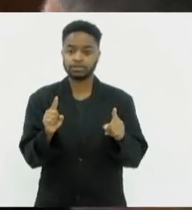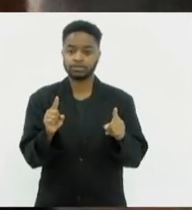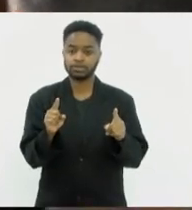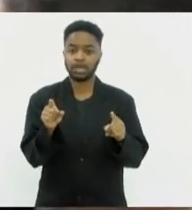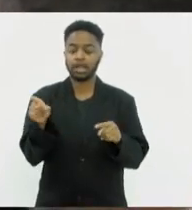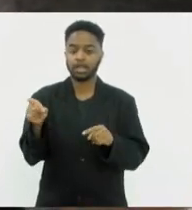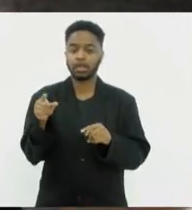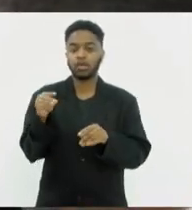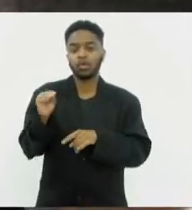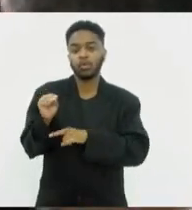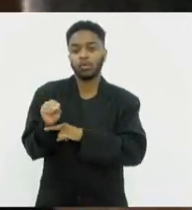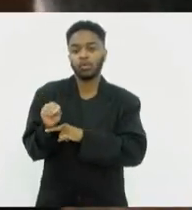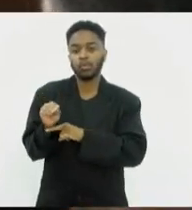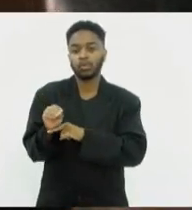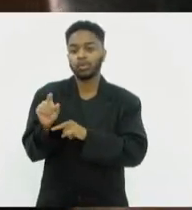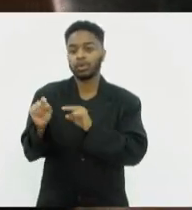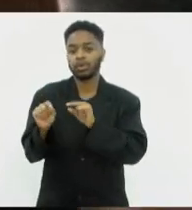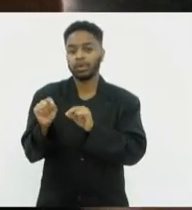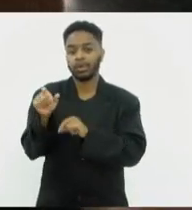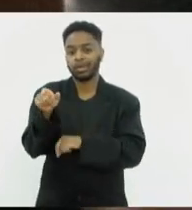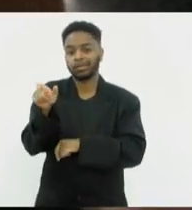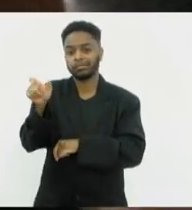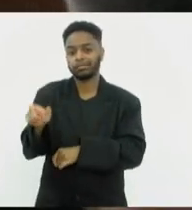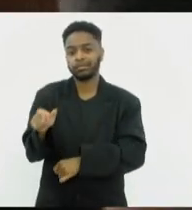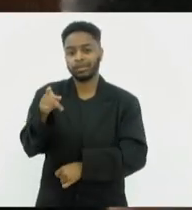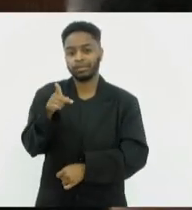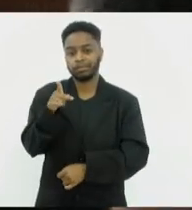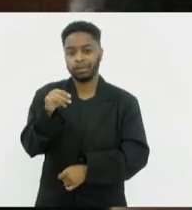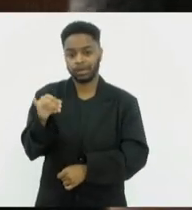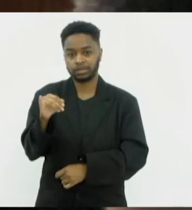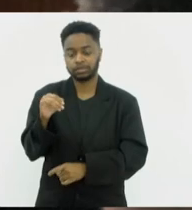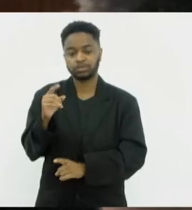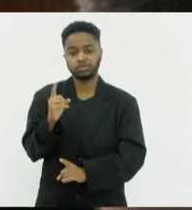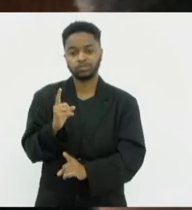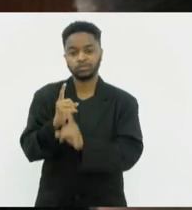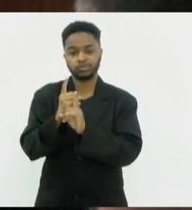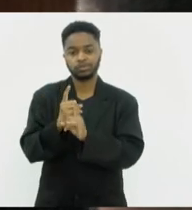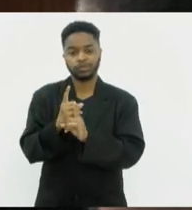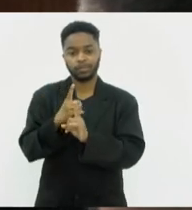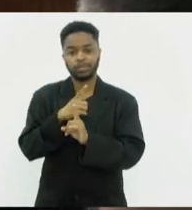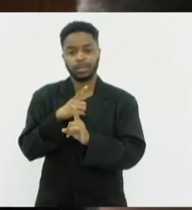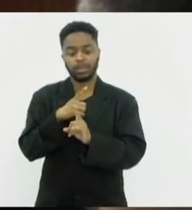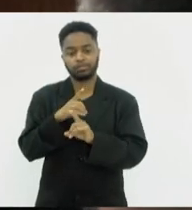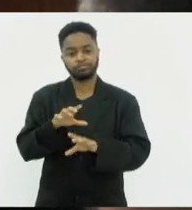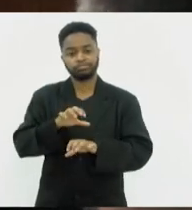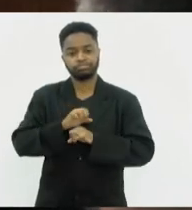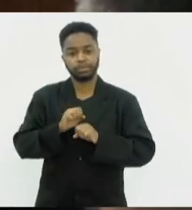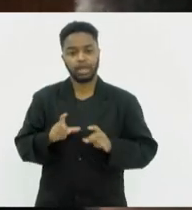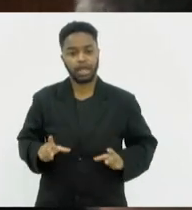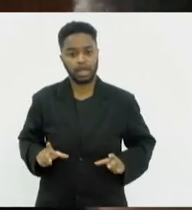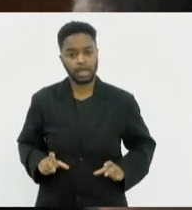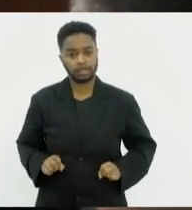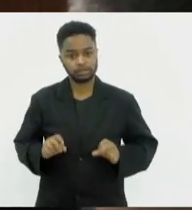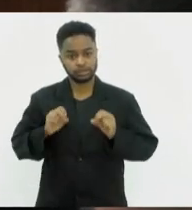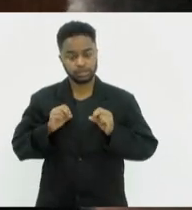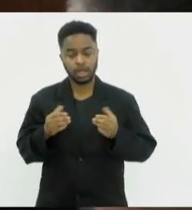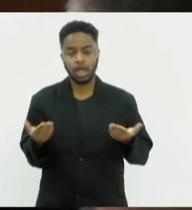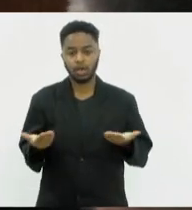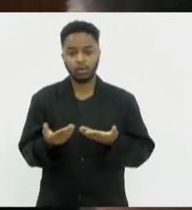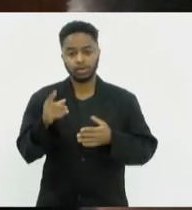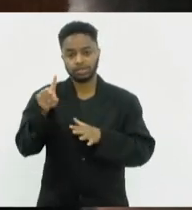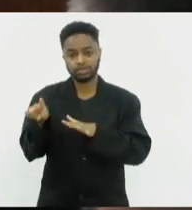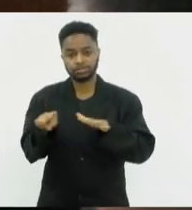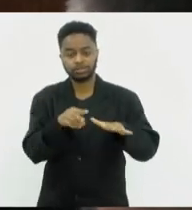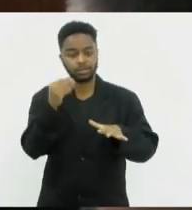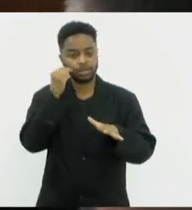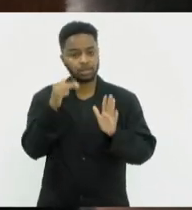tratando de um caso muito sério, que é do pai dele. O pai dele foi diagnosticado com câncer e ele está trabalhando essa semana para tentar